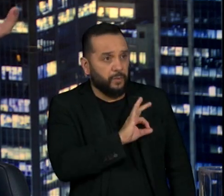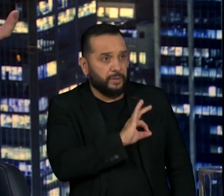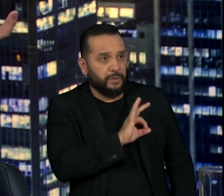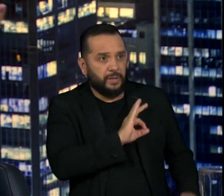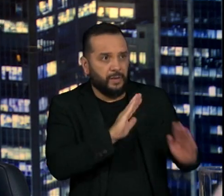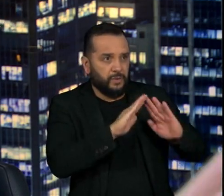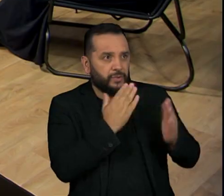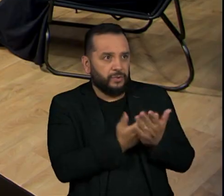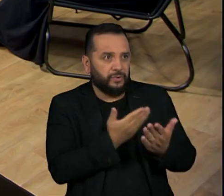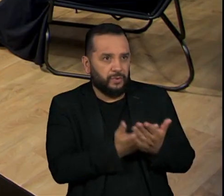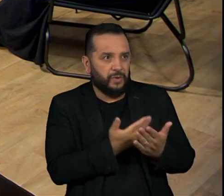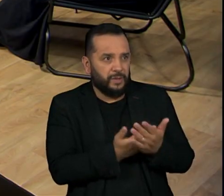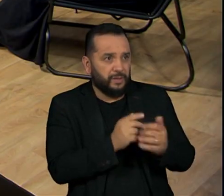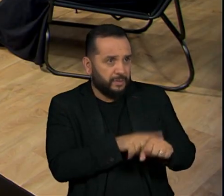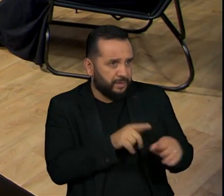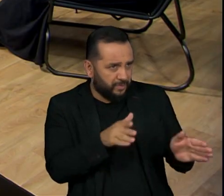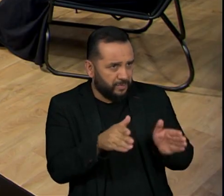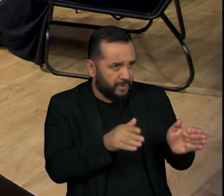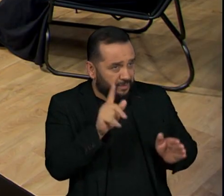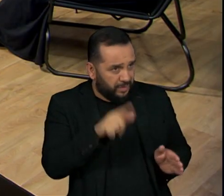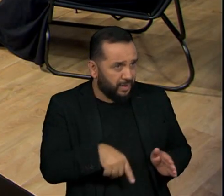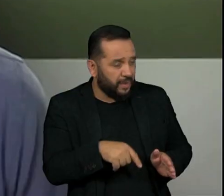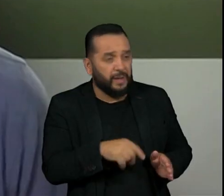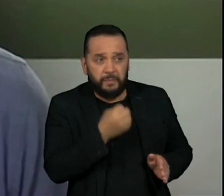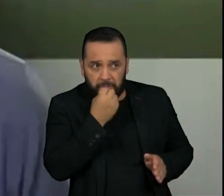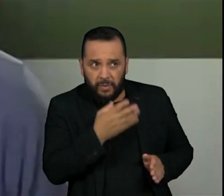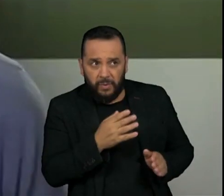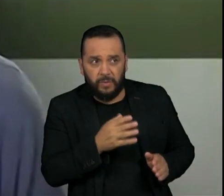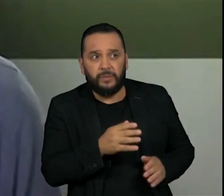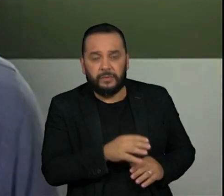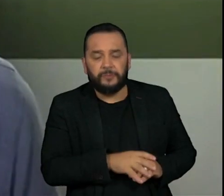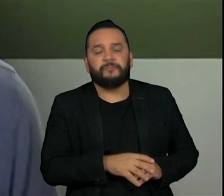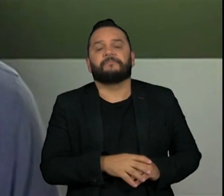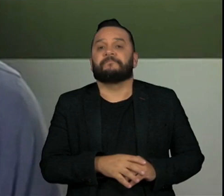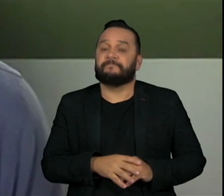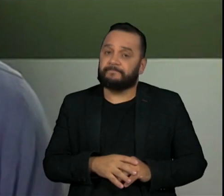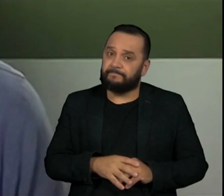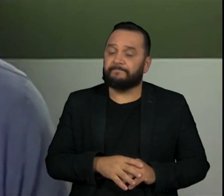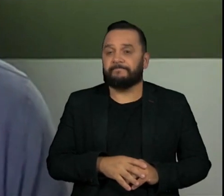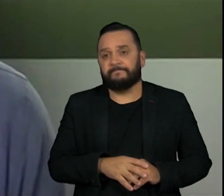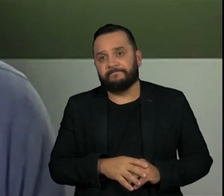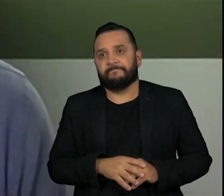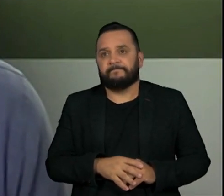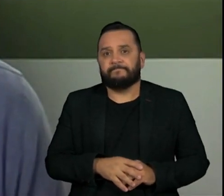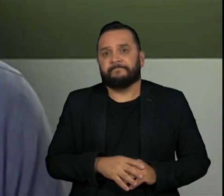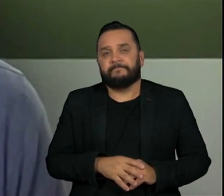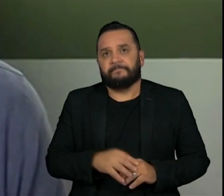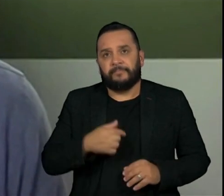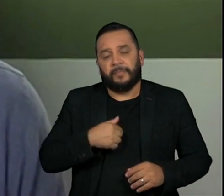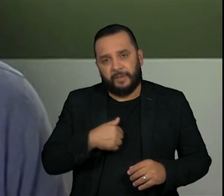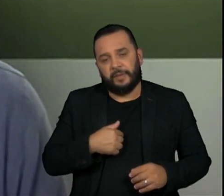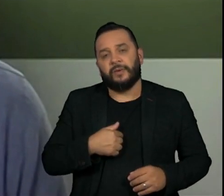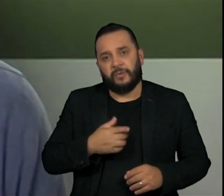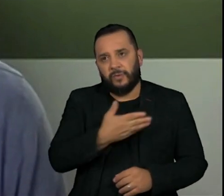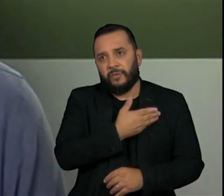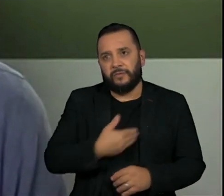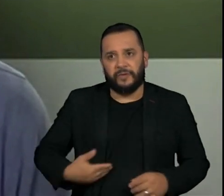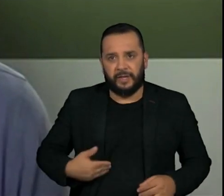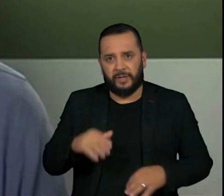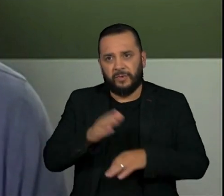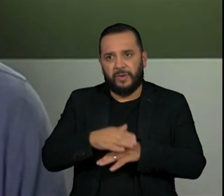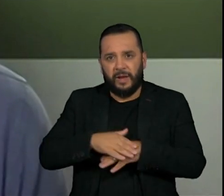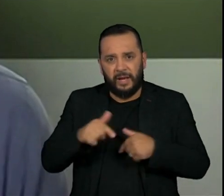nas escolas. Nesse momento, esse é o caminho, Dominique? É muito compreensível que as políticas públicas